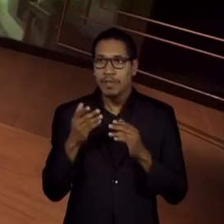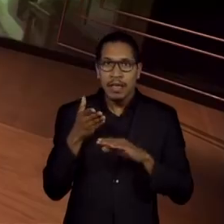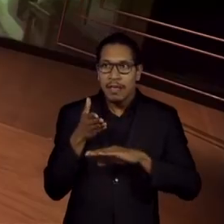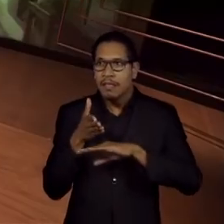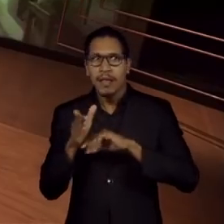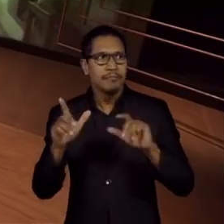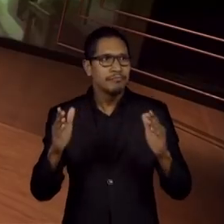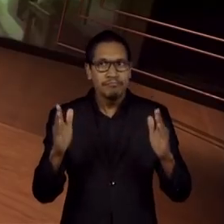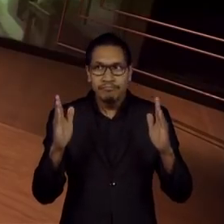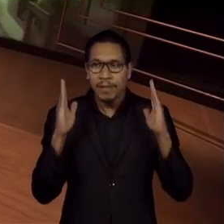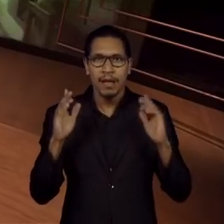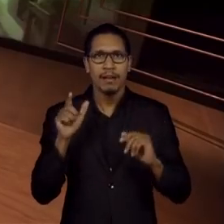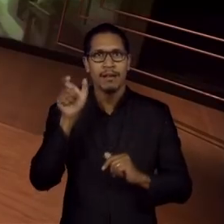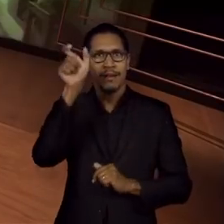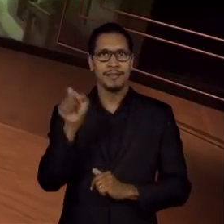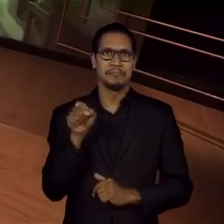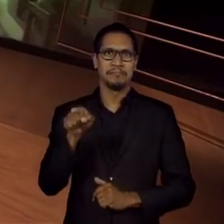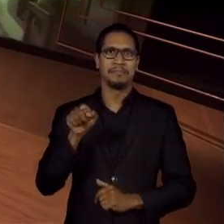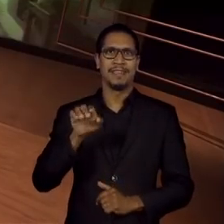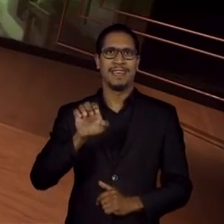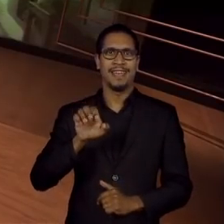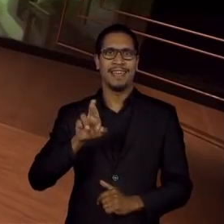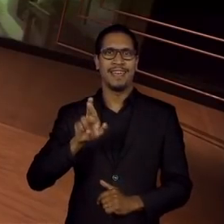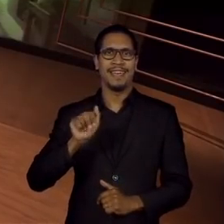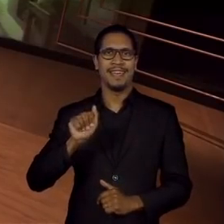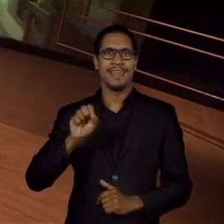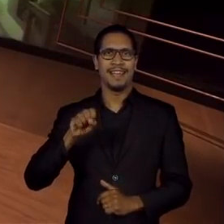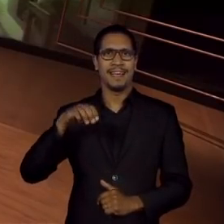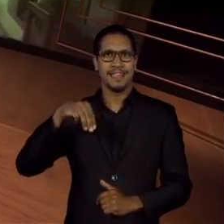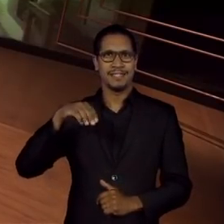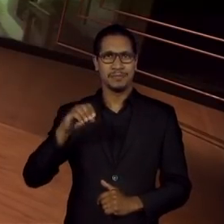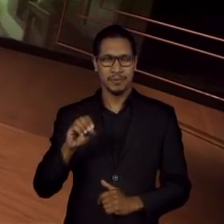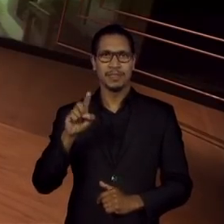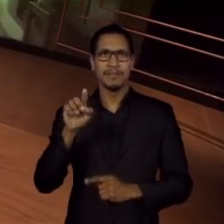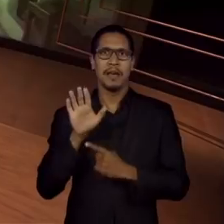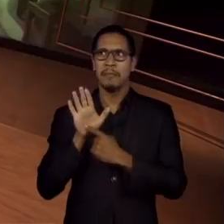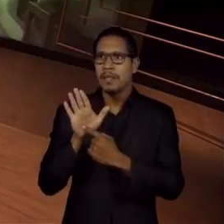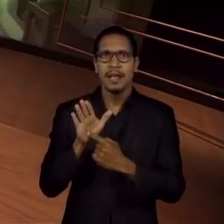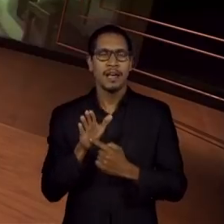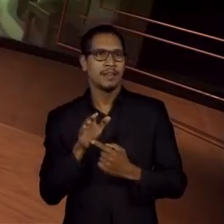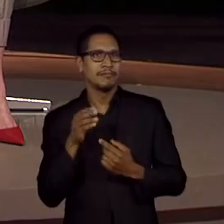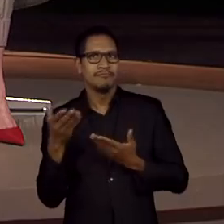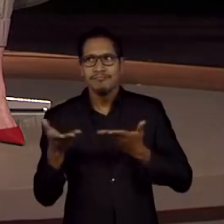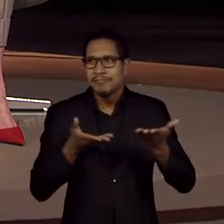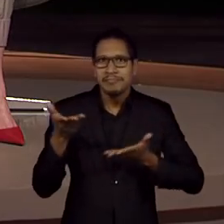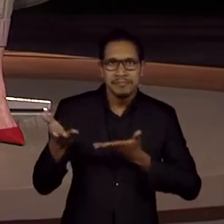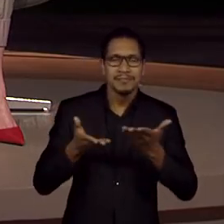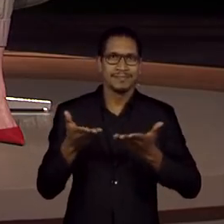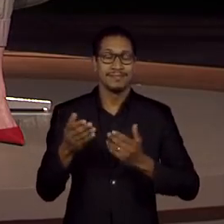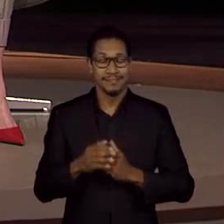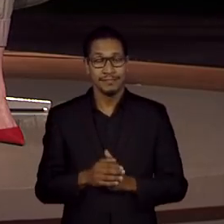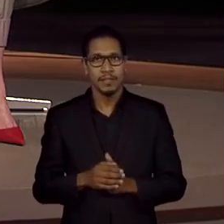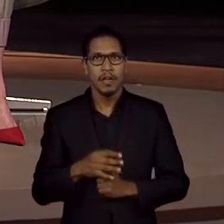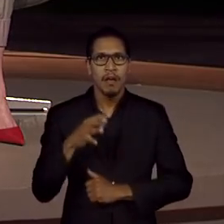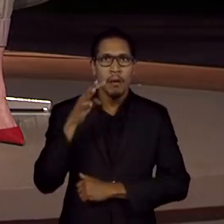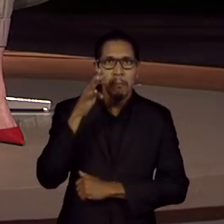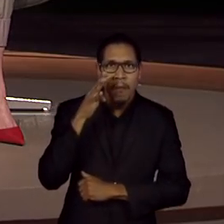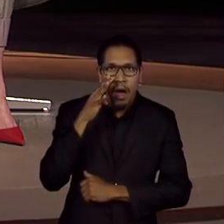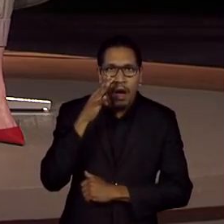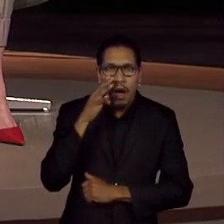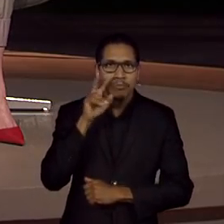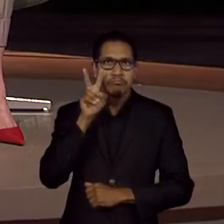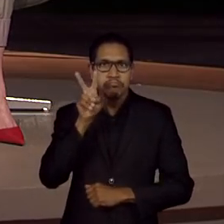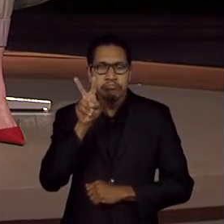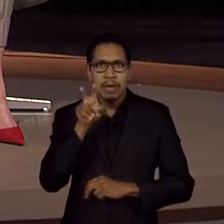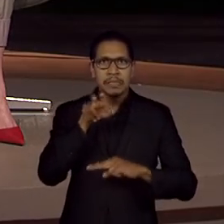era o Erasmo que estava apresentando o programa, porque o Imperial não estava naquele dia. Então, eu fiquei sentada, assistindo